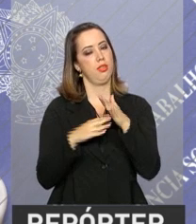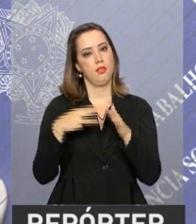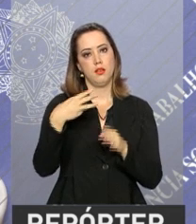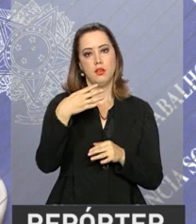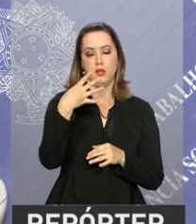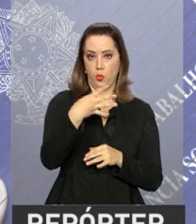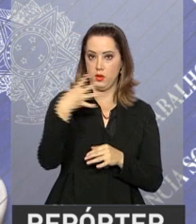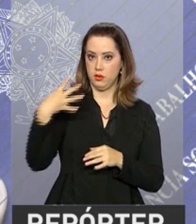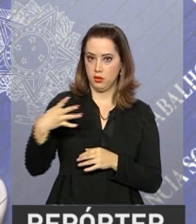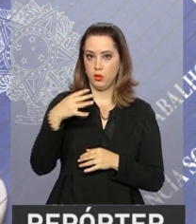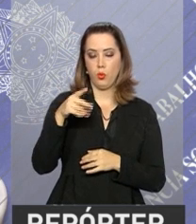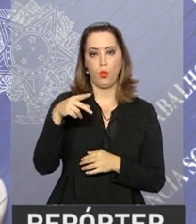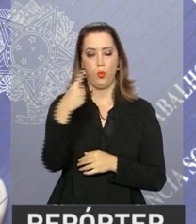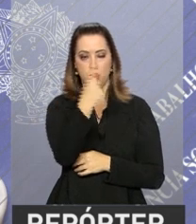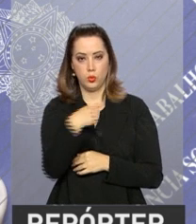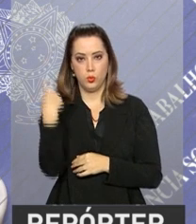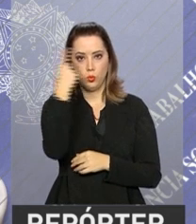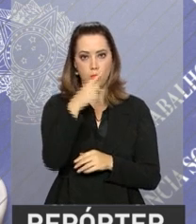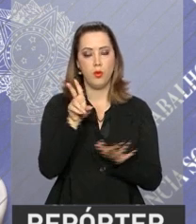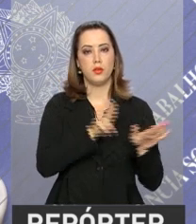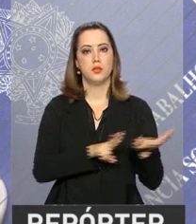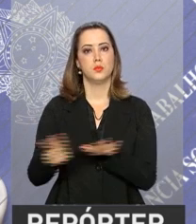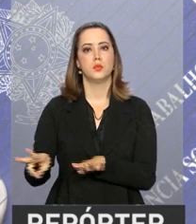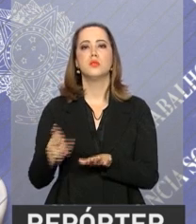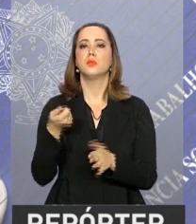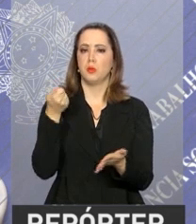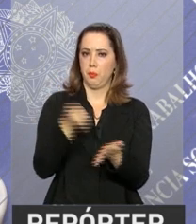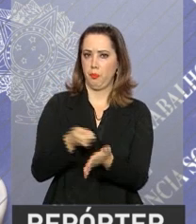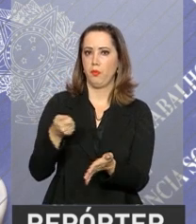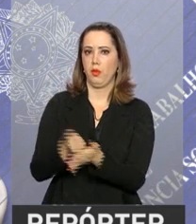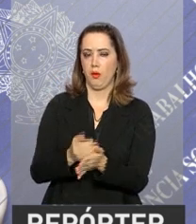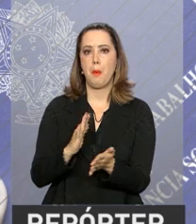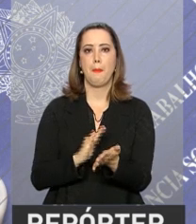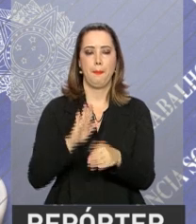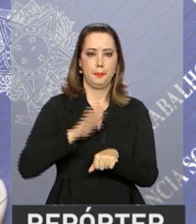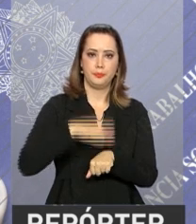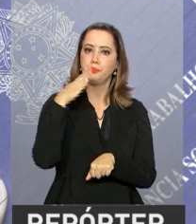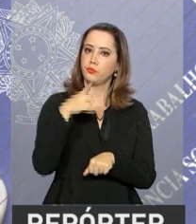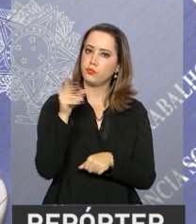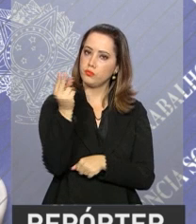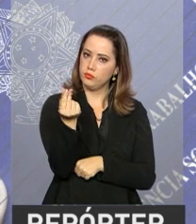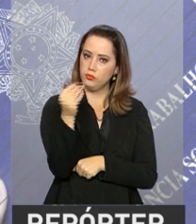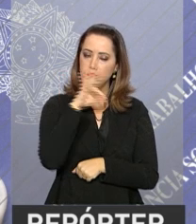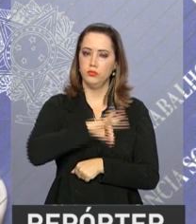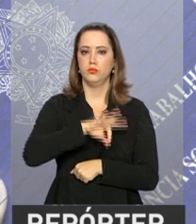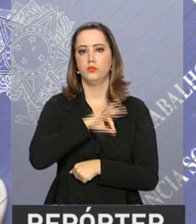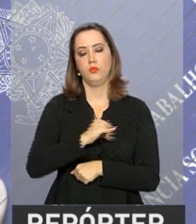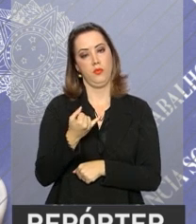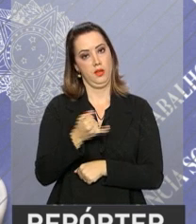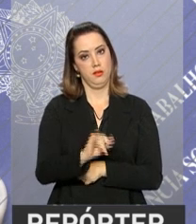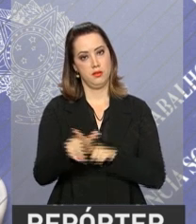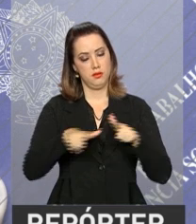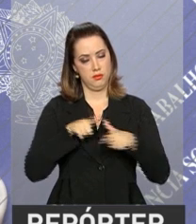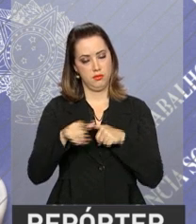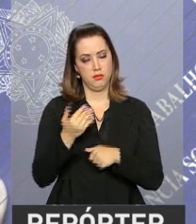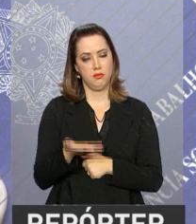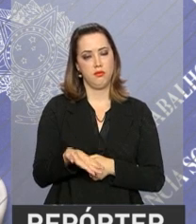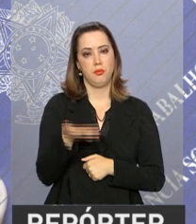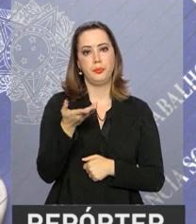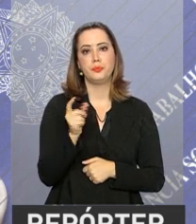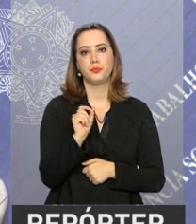semanais pagamento de horas extras adicional noturno e seguro desemprego e o número de Empregados com